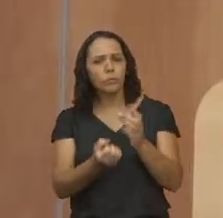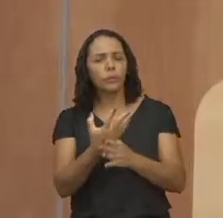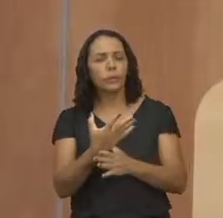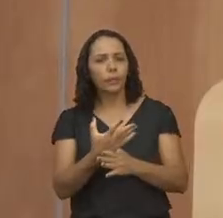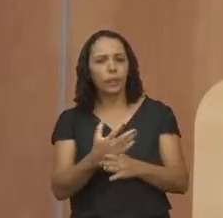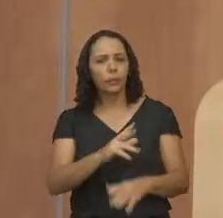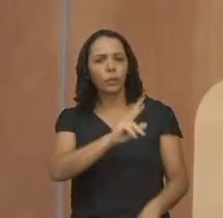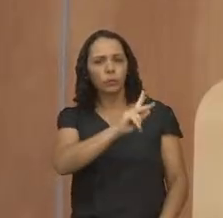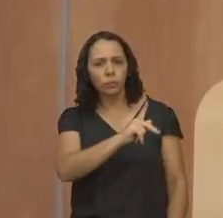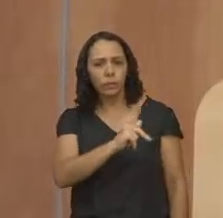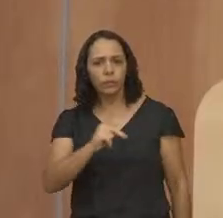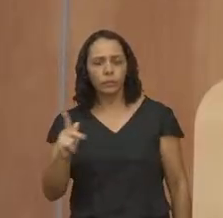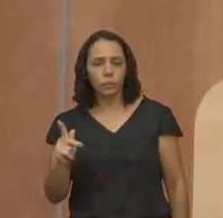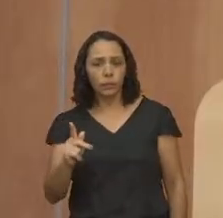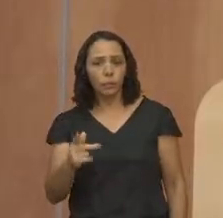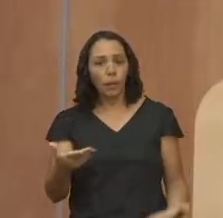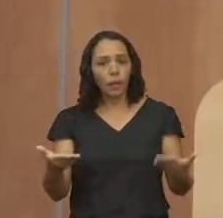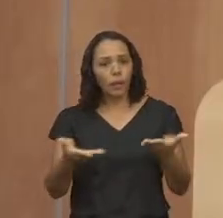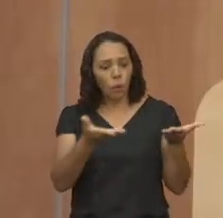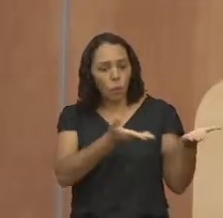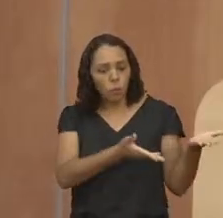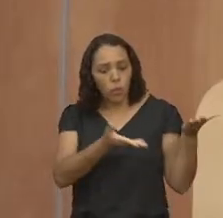e hoje está aqui na cidade de Jacareí.